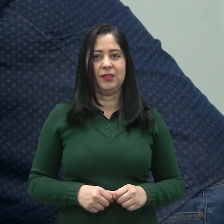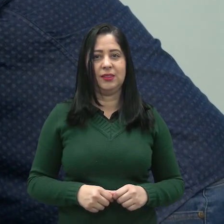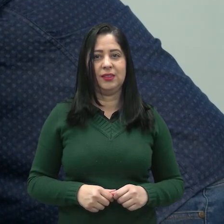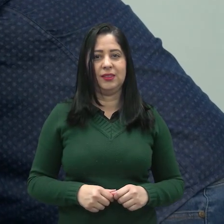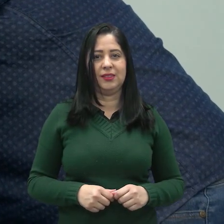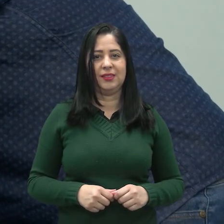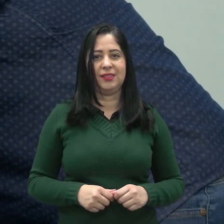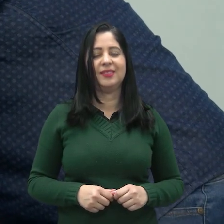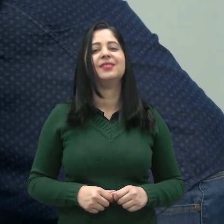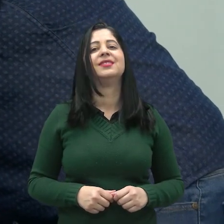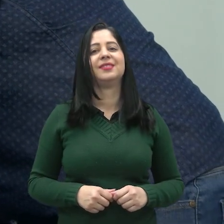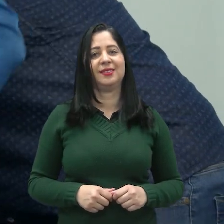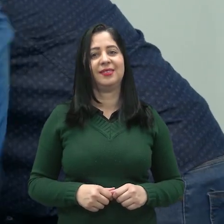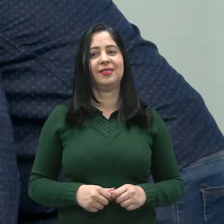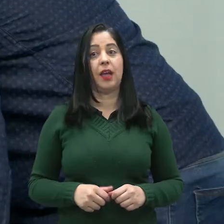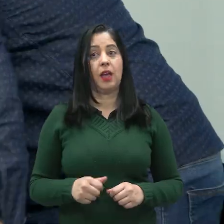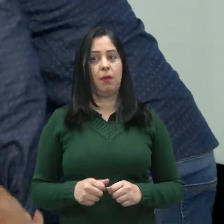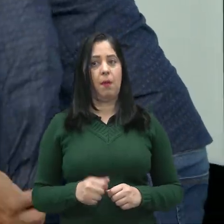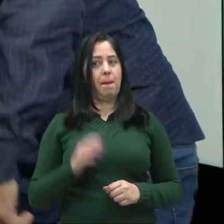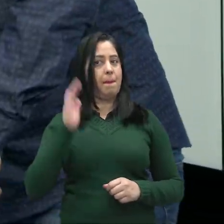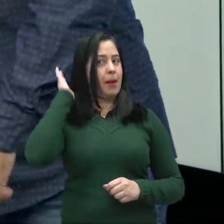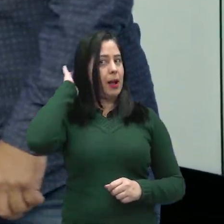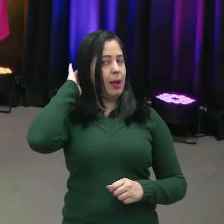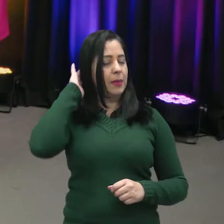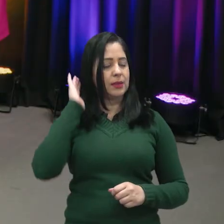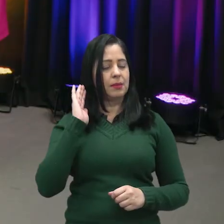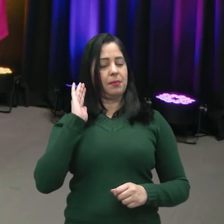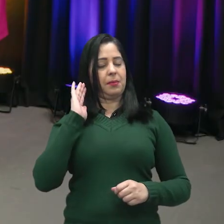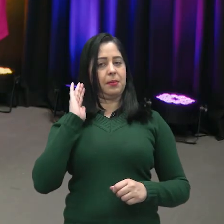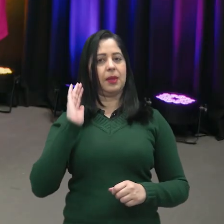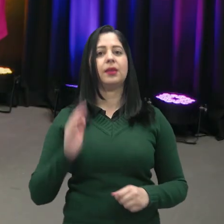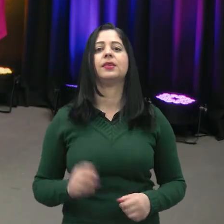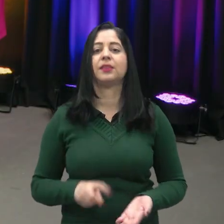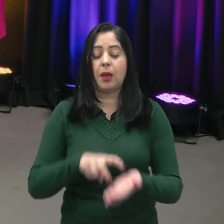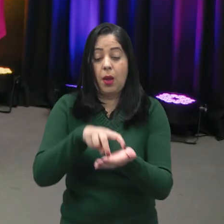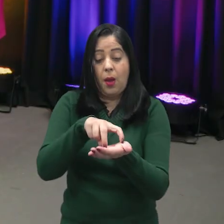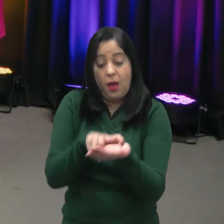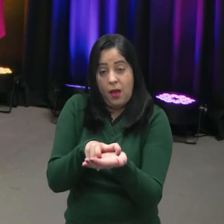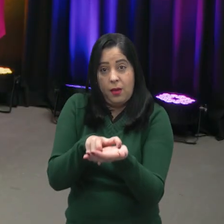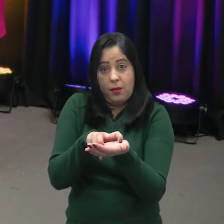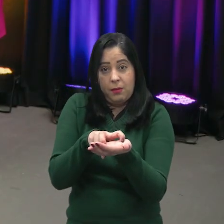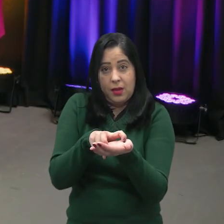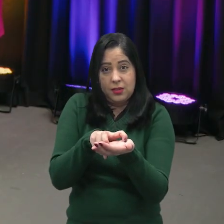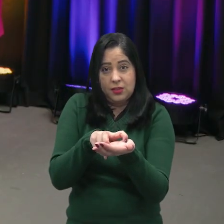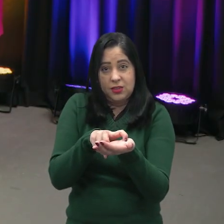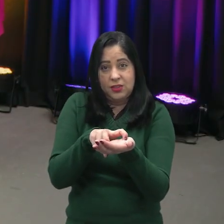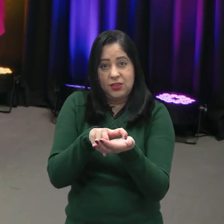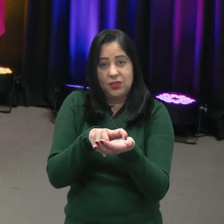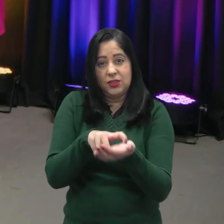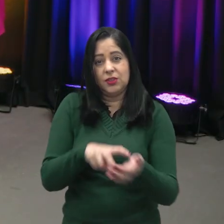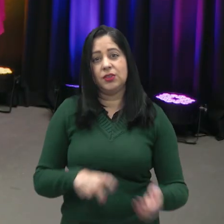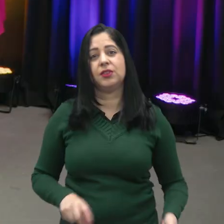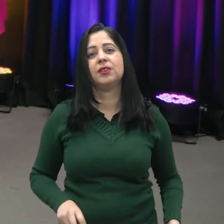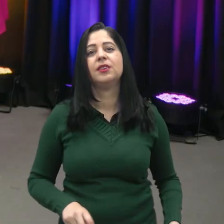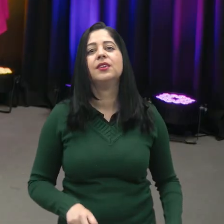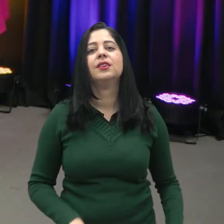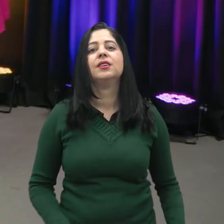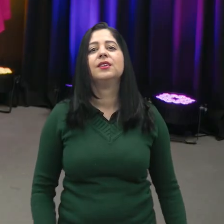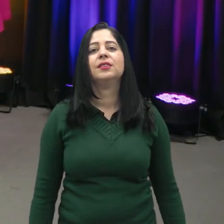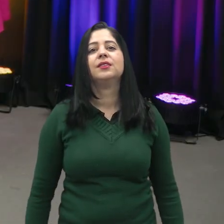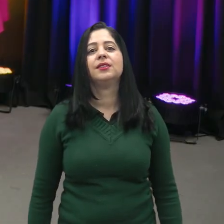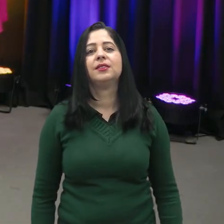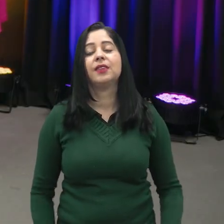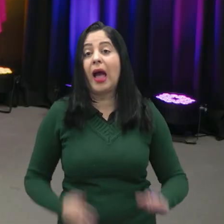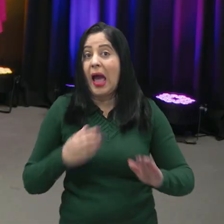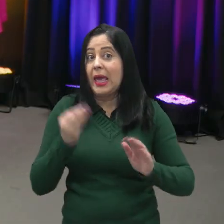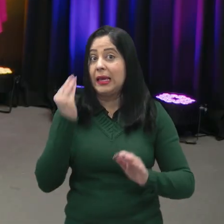para frente. Aqui é o tempo de eu voltar para trás da pegada dele e já tô de frente. Legal. Tá? Essas técnicas a gente utiliza